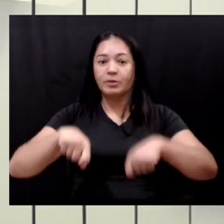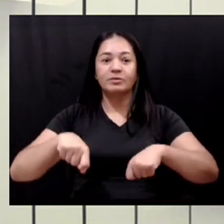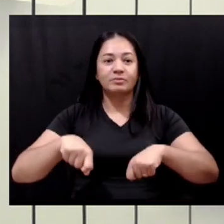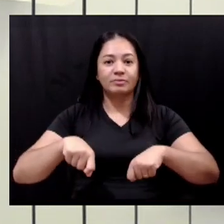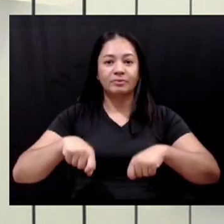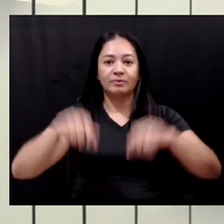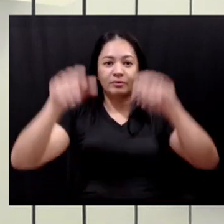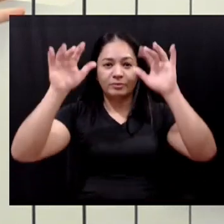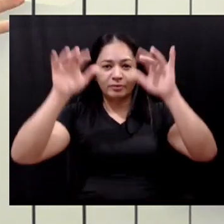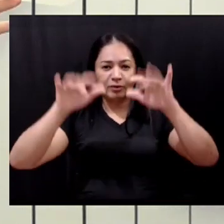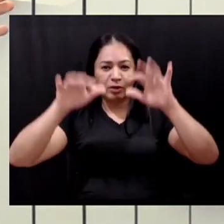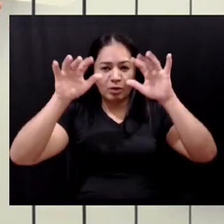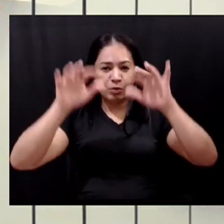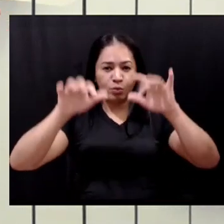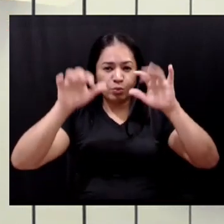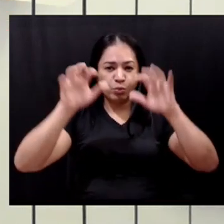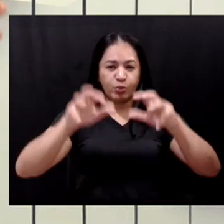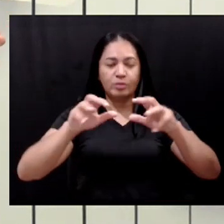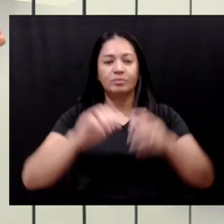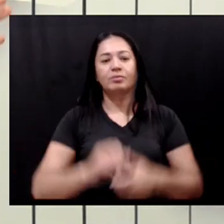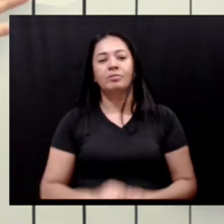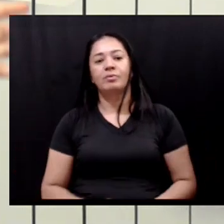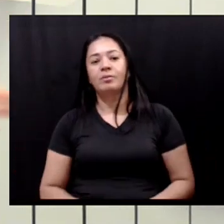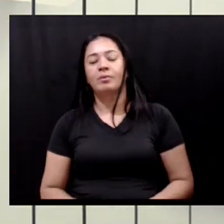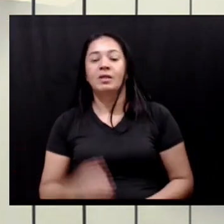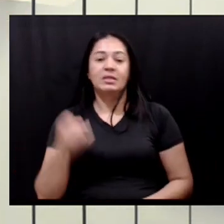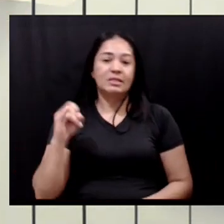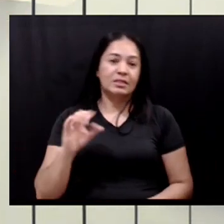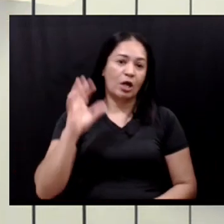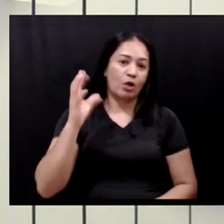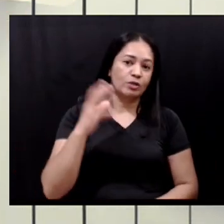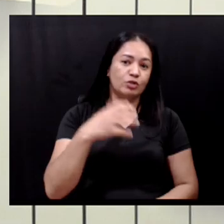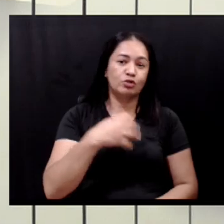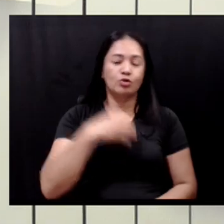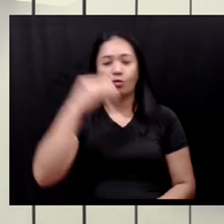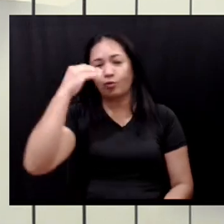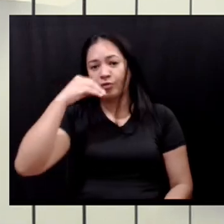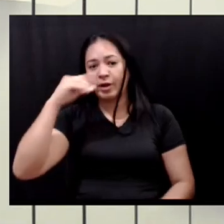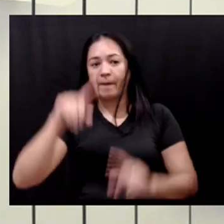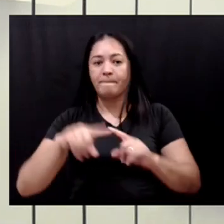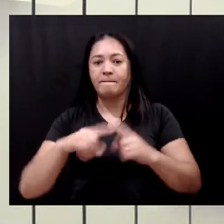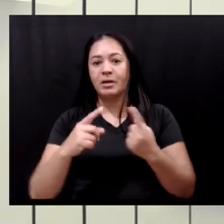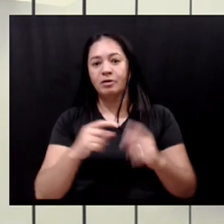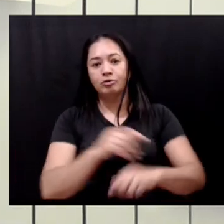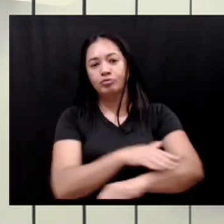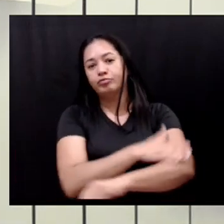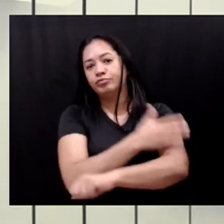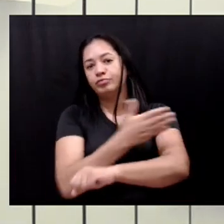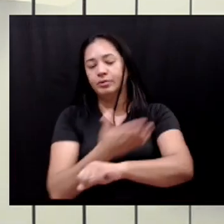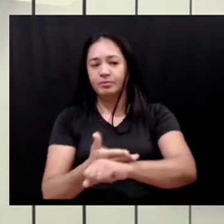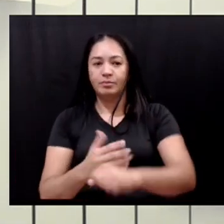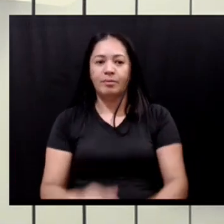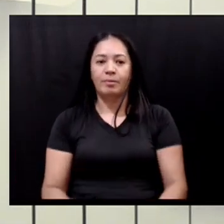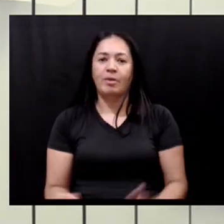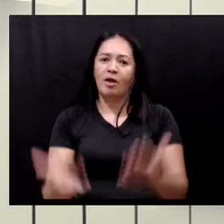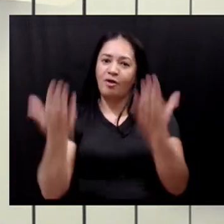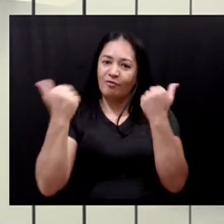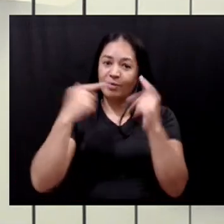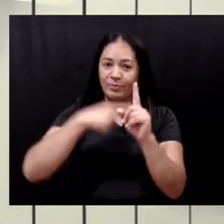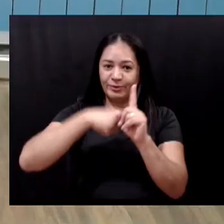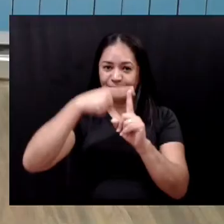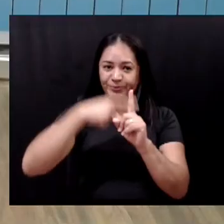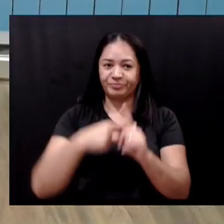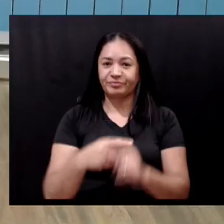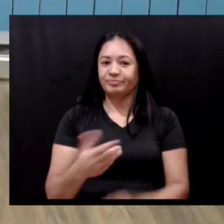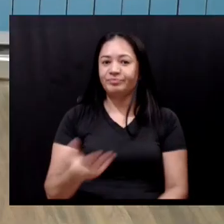isoladas de chuva, se acontecer de maneira fraca, mas ao longo do dia. Vamos às temperaturas? Elas já estão aqui na minha tela.